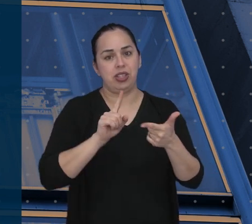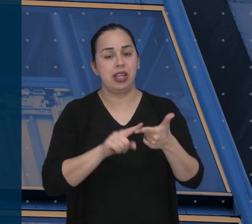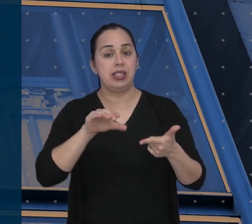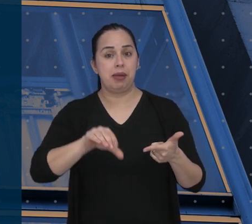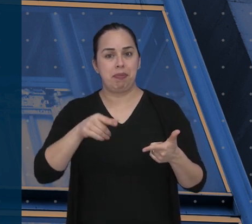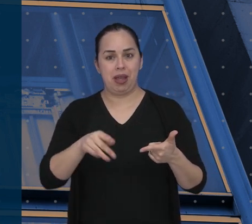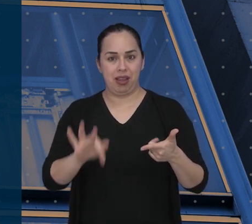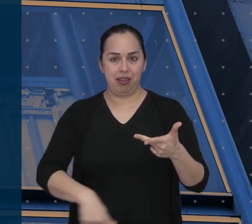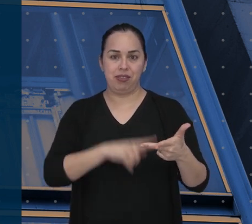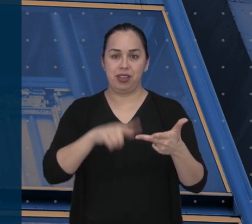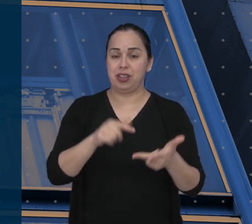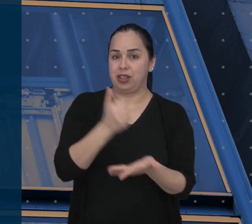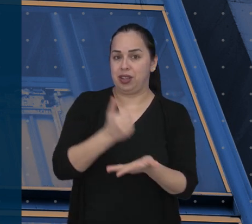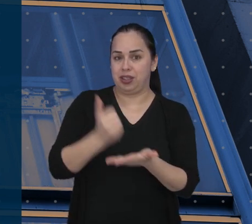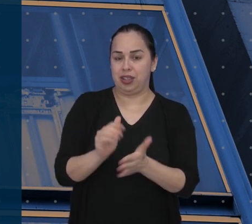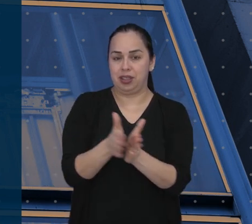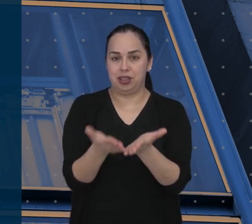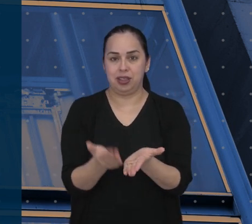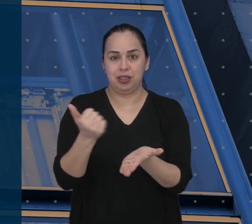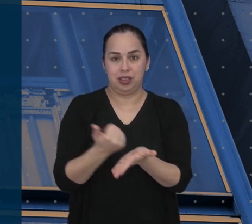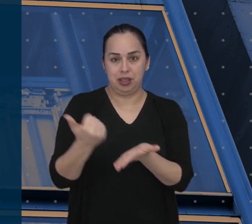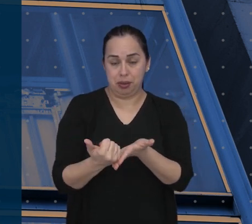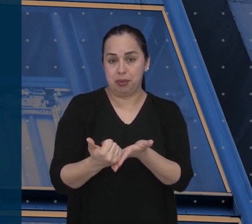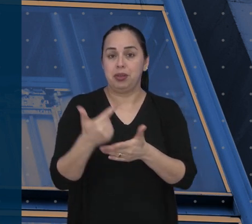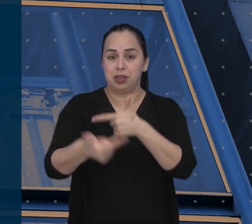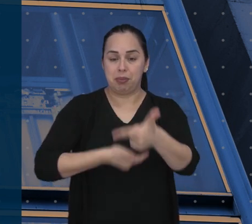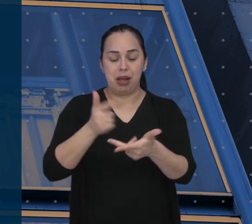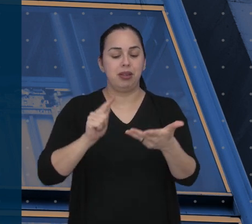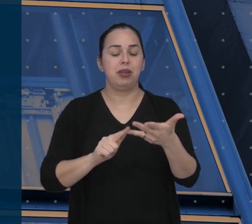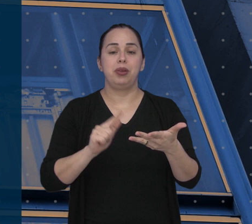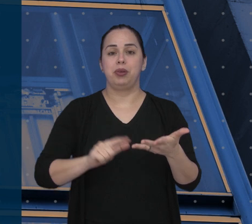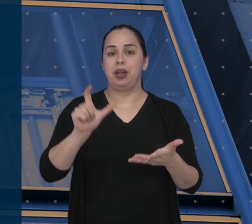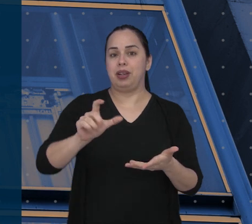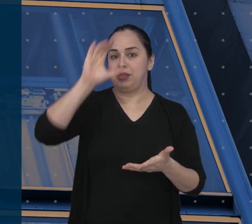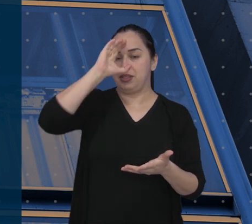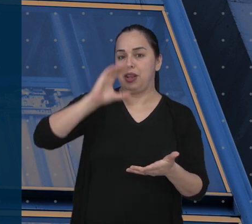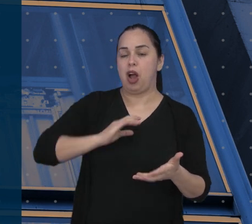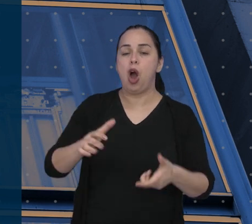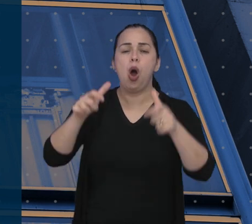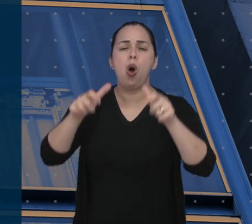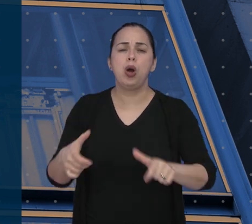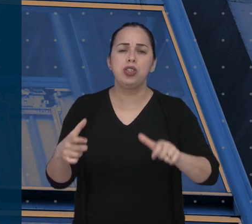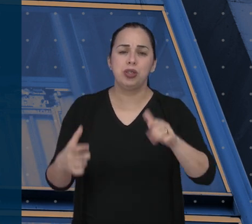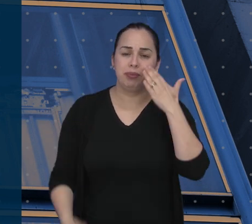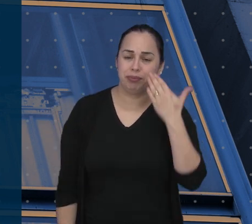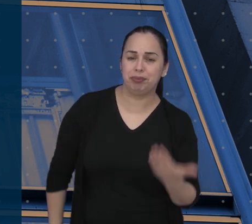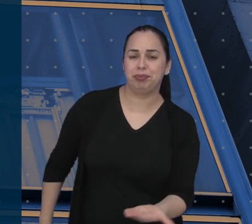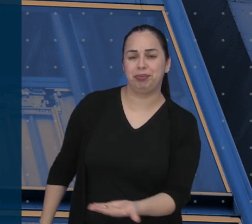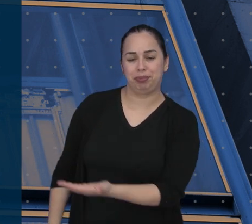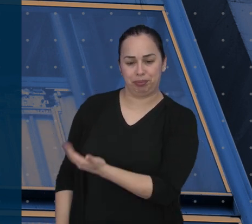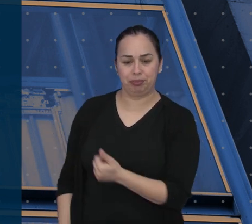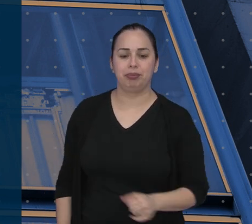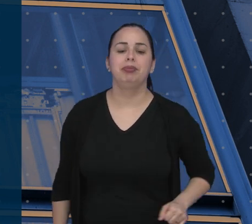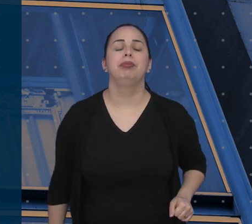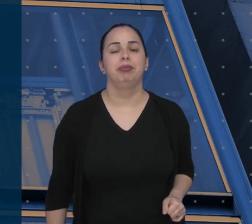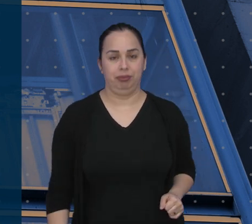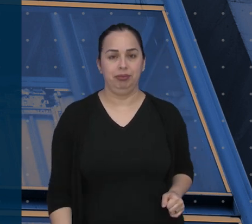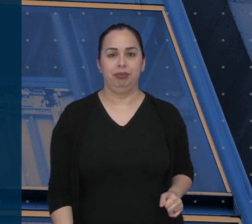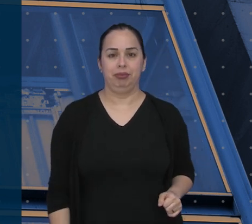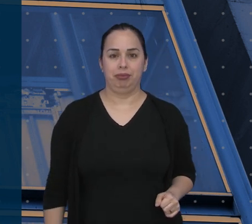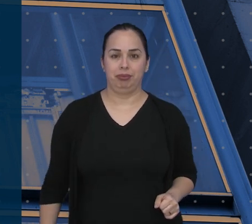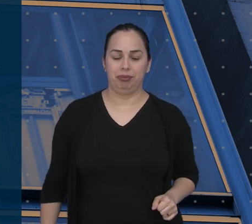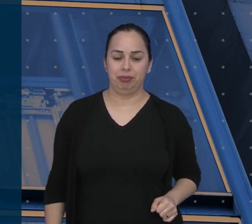levando RG, CPF, carteira de trabalho e o cartão cidadão. O PAT fica na Praça Afonso Pena, número 175,